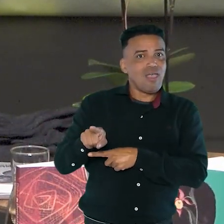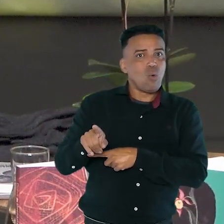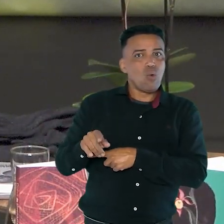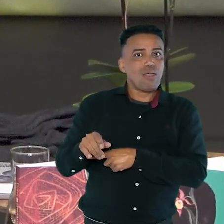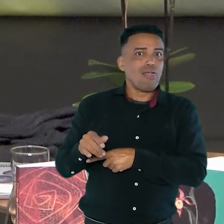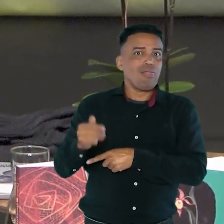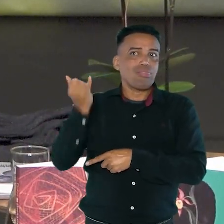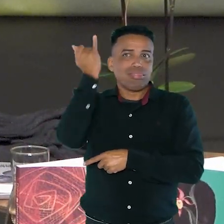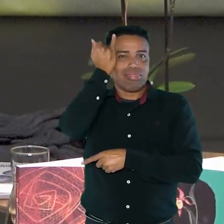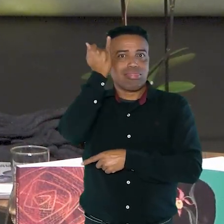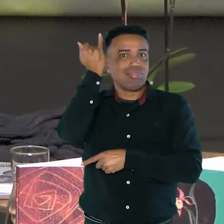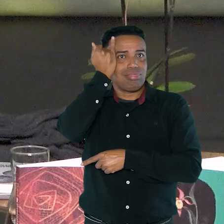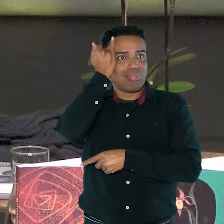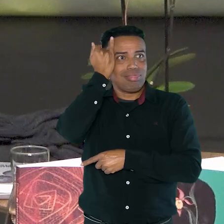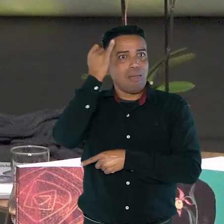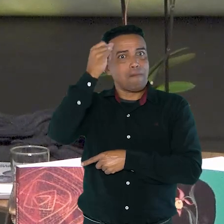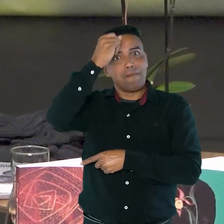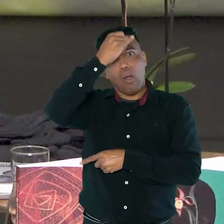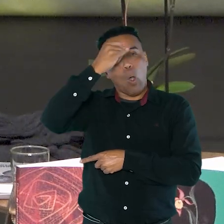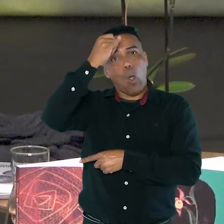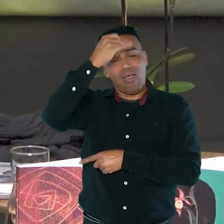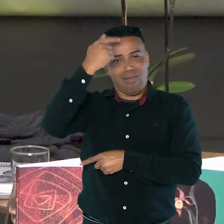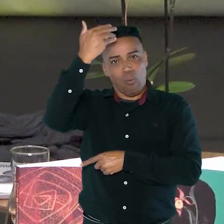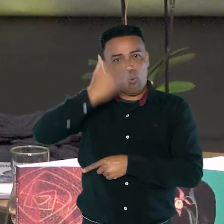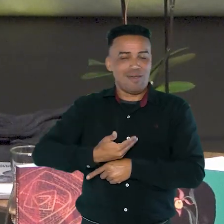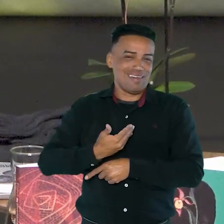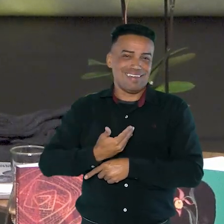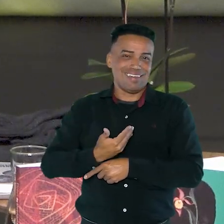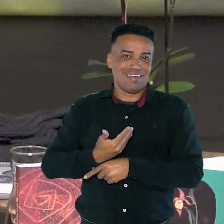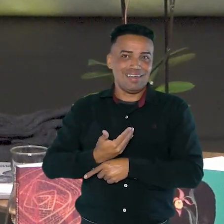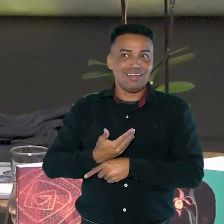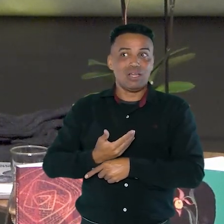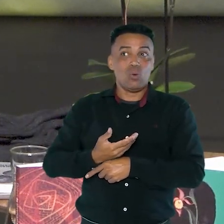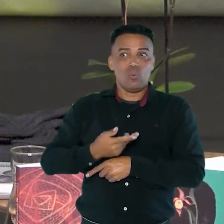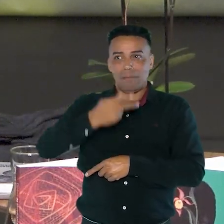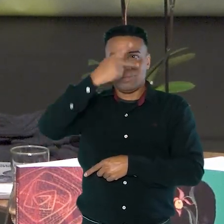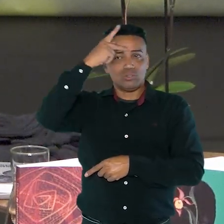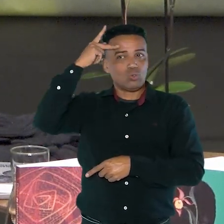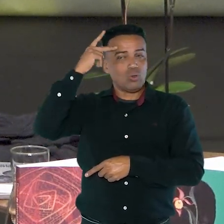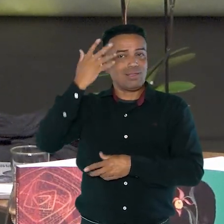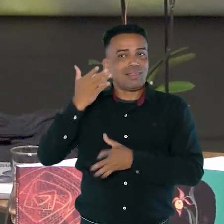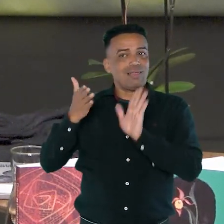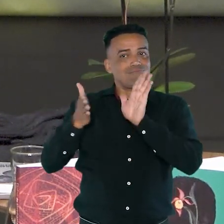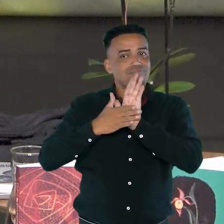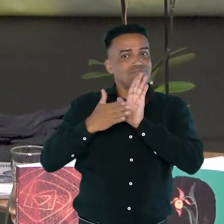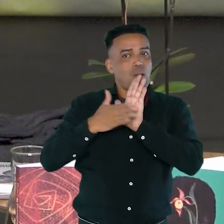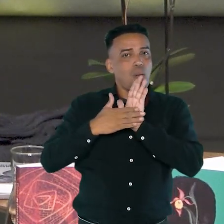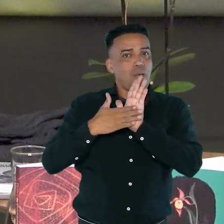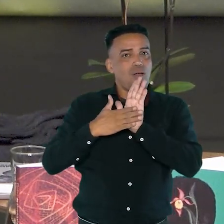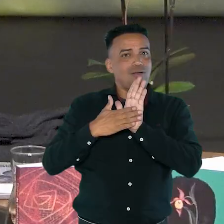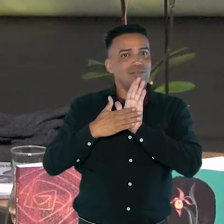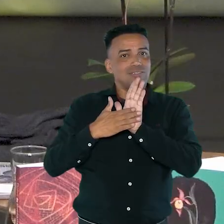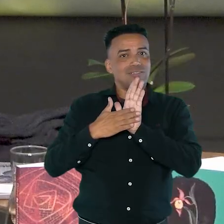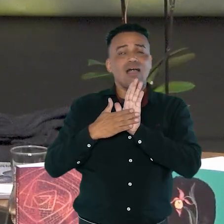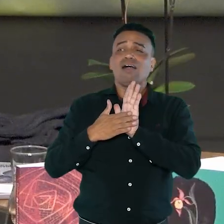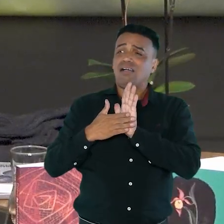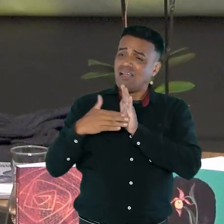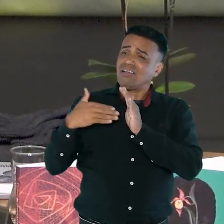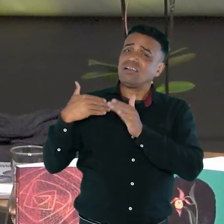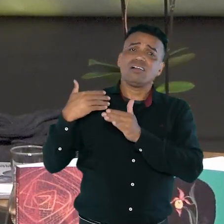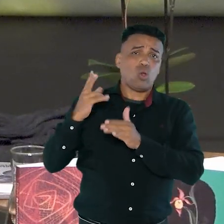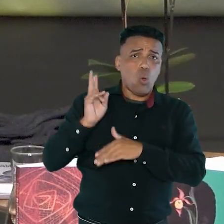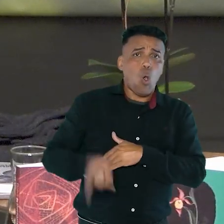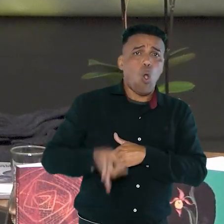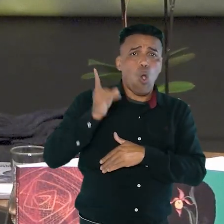esse idiota. É alguém que tem uma mensagem e que segue em frente, mesmo as